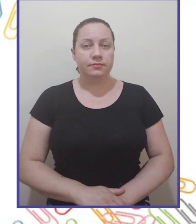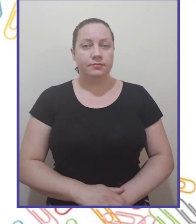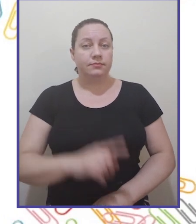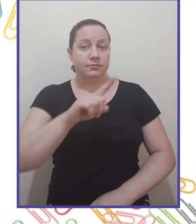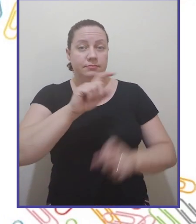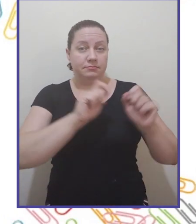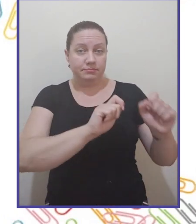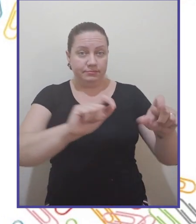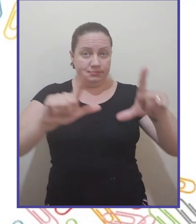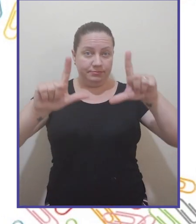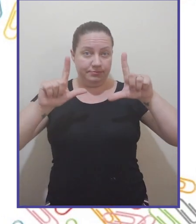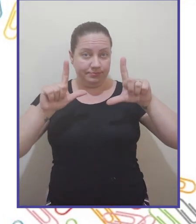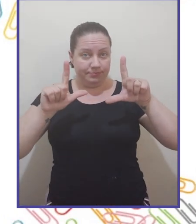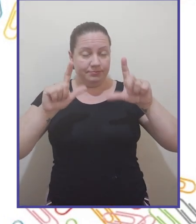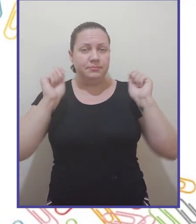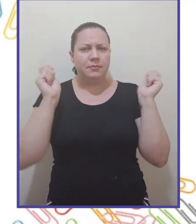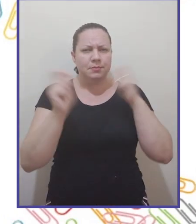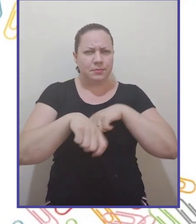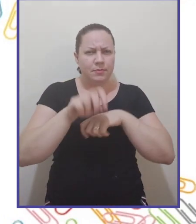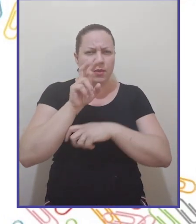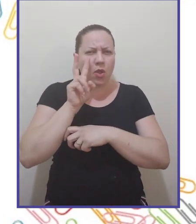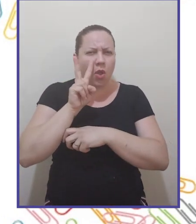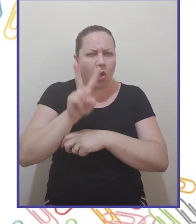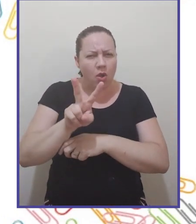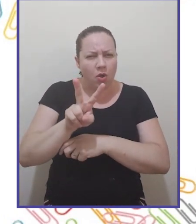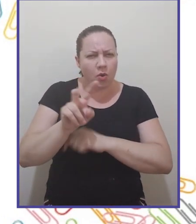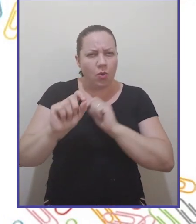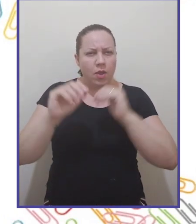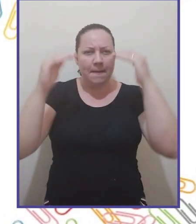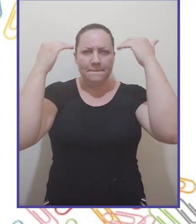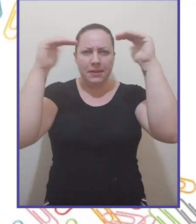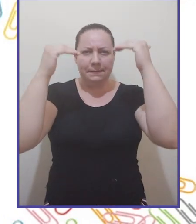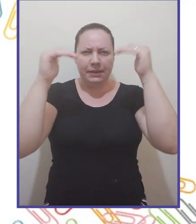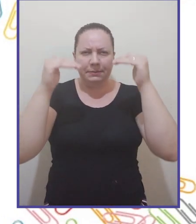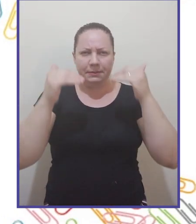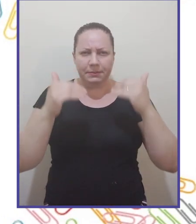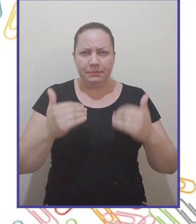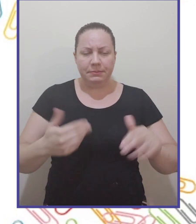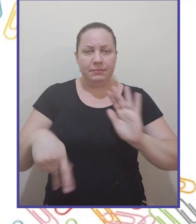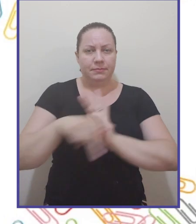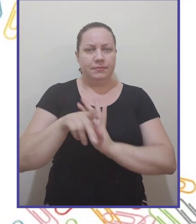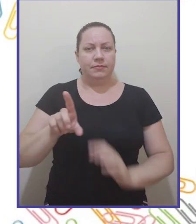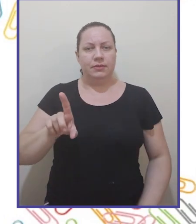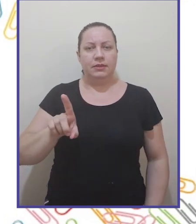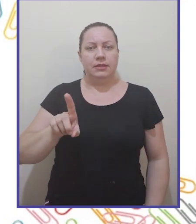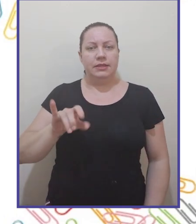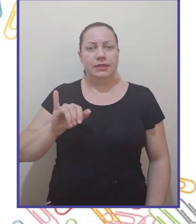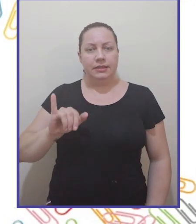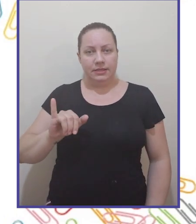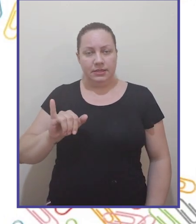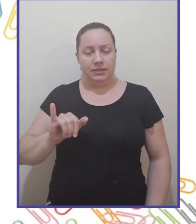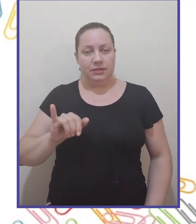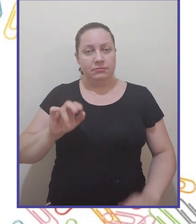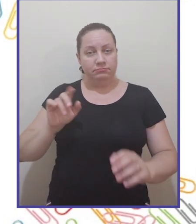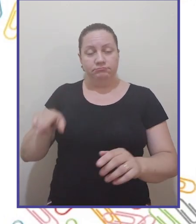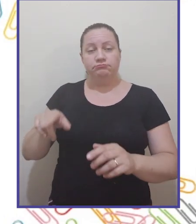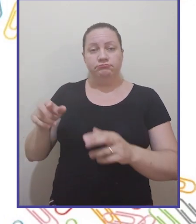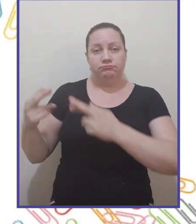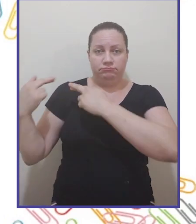Neste slide, é possível observar a categorização da DI de acordo com a